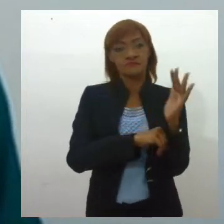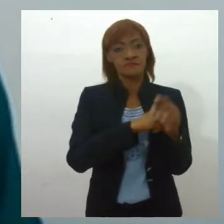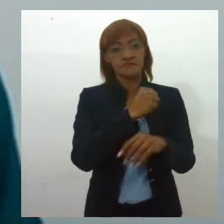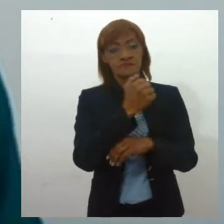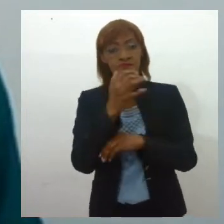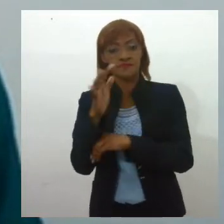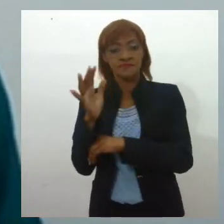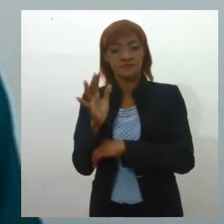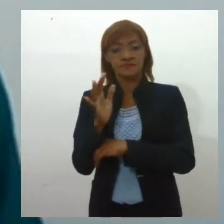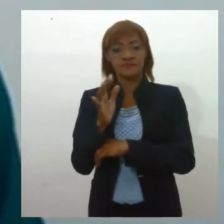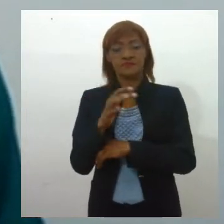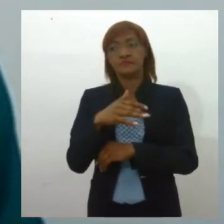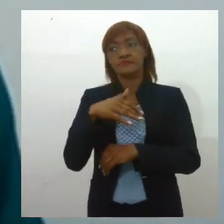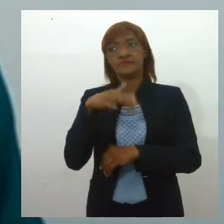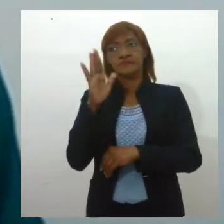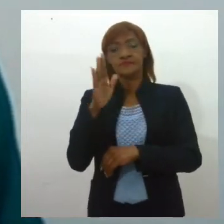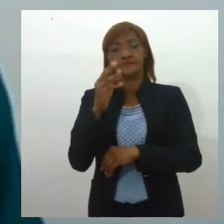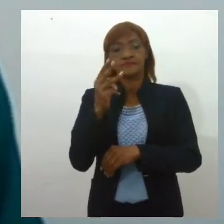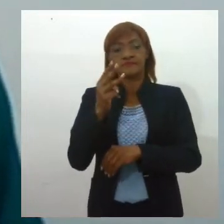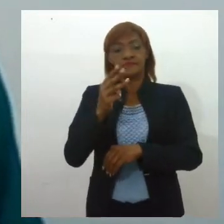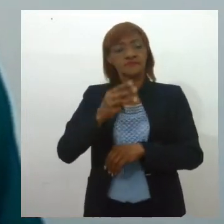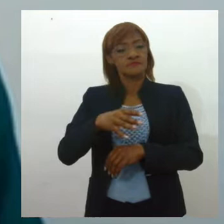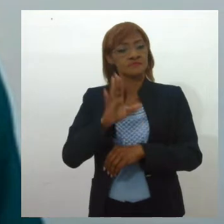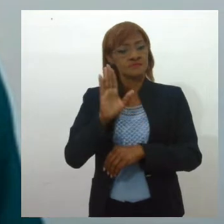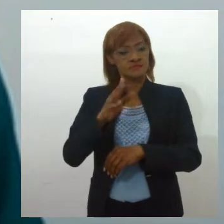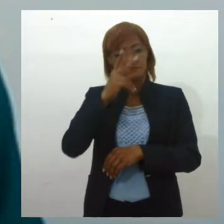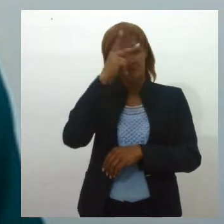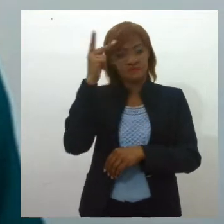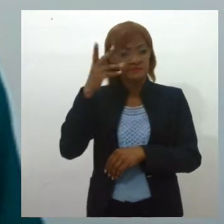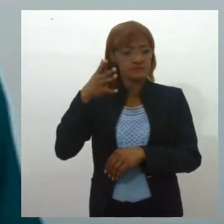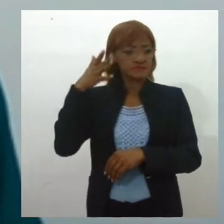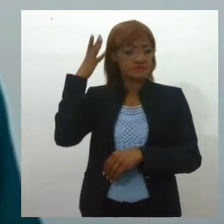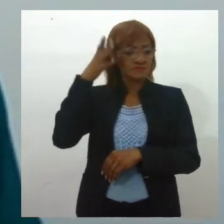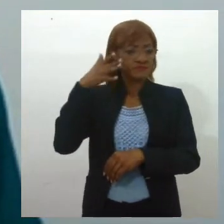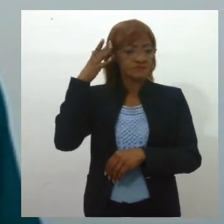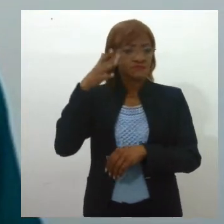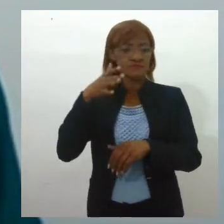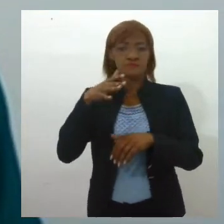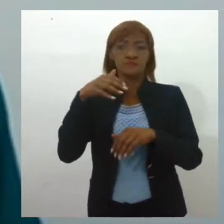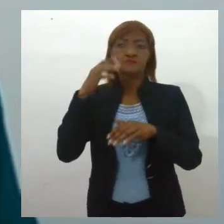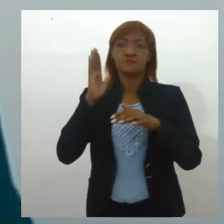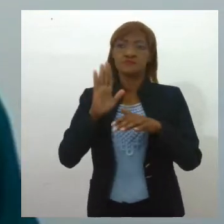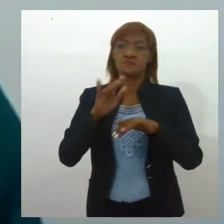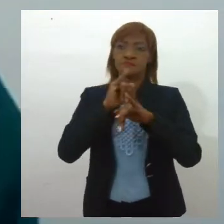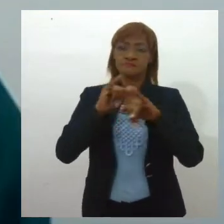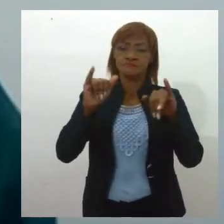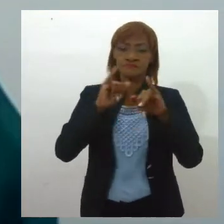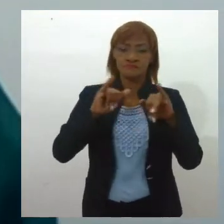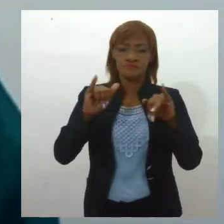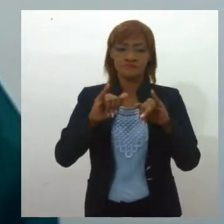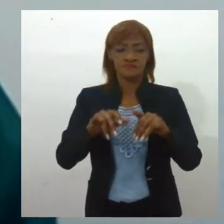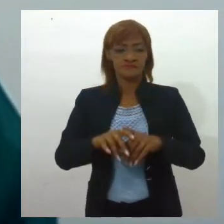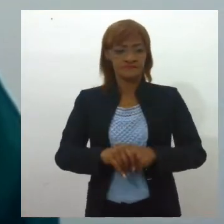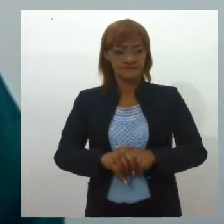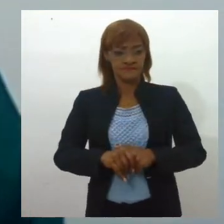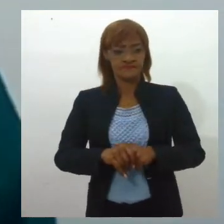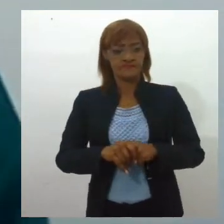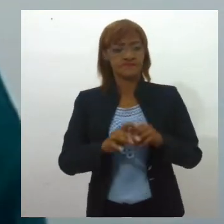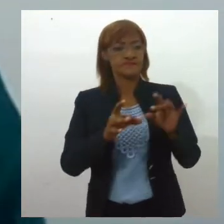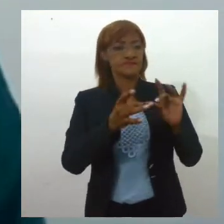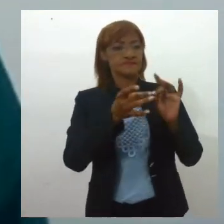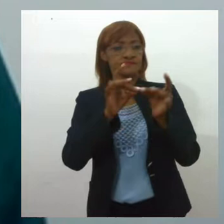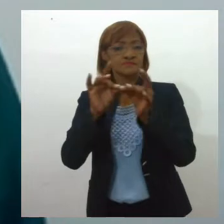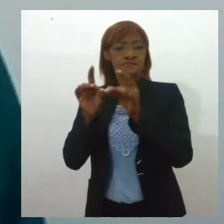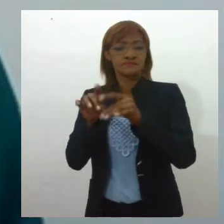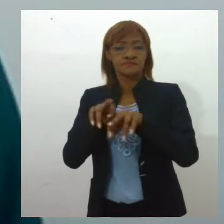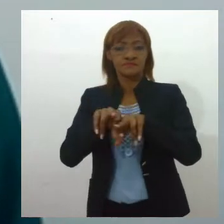6 pessoas atingidas, entre palestras, cursos, feiras, dias de campo, né, oficinas, uma série